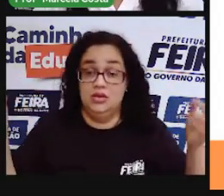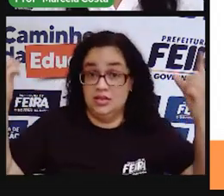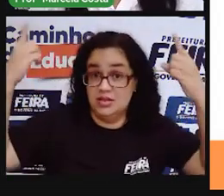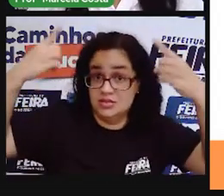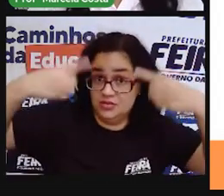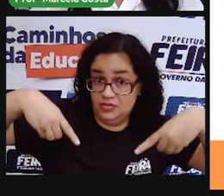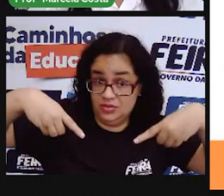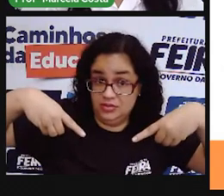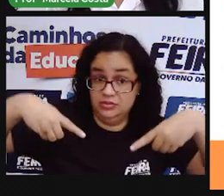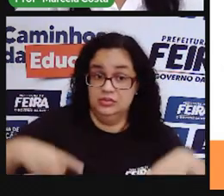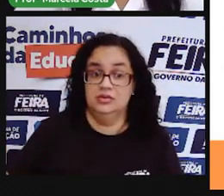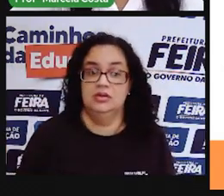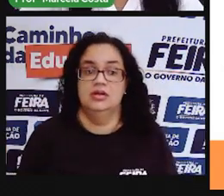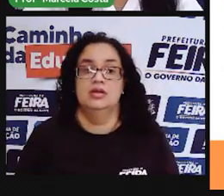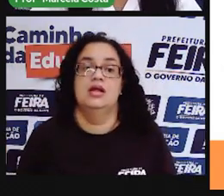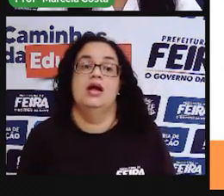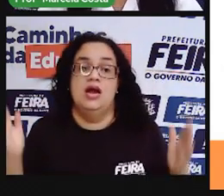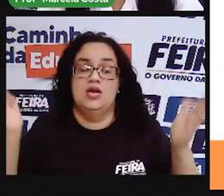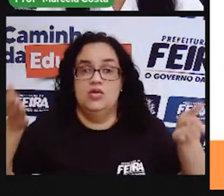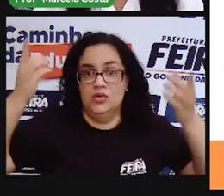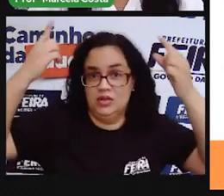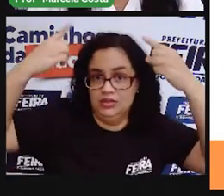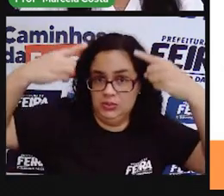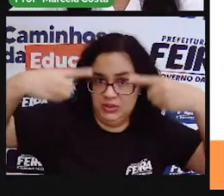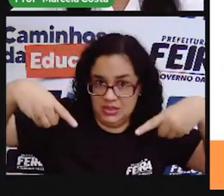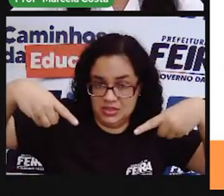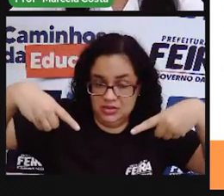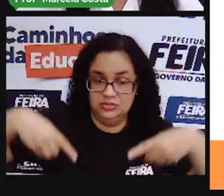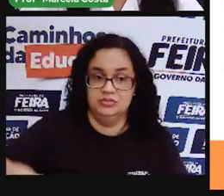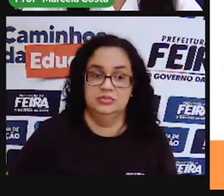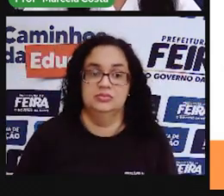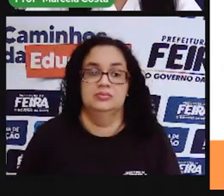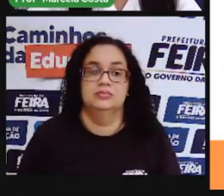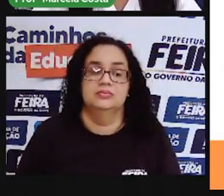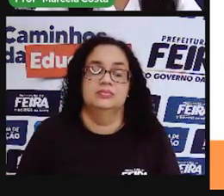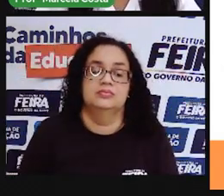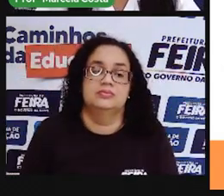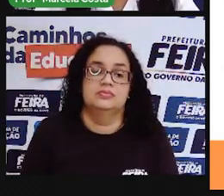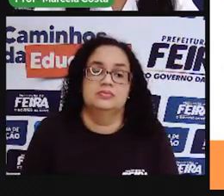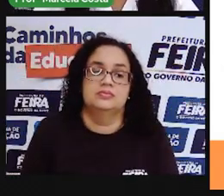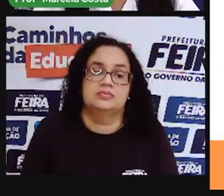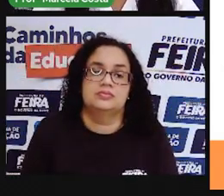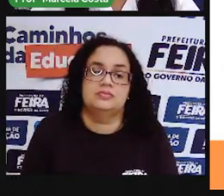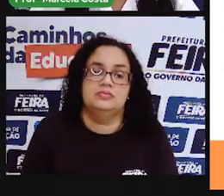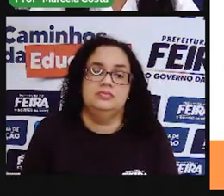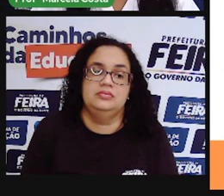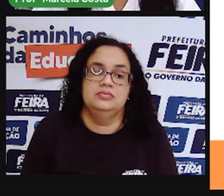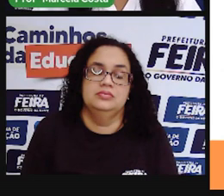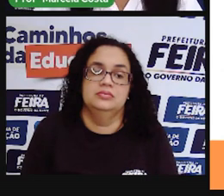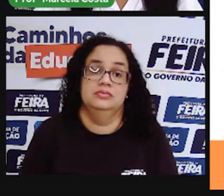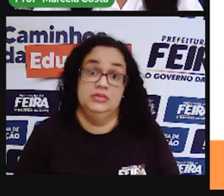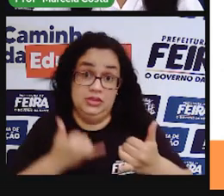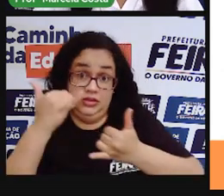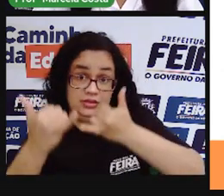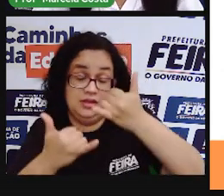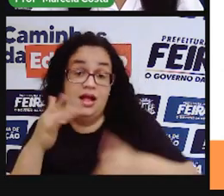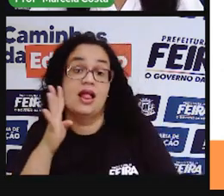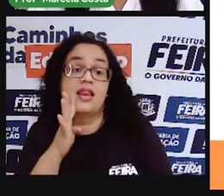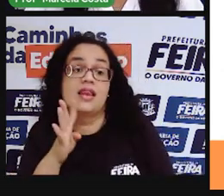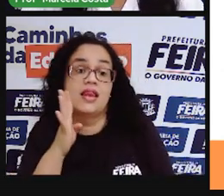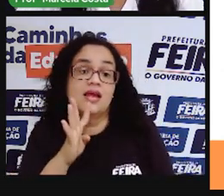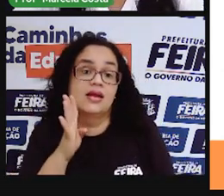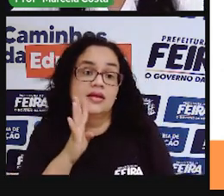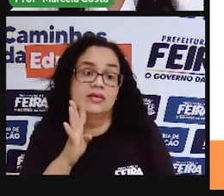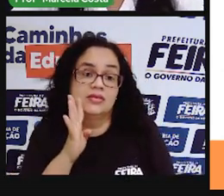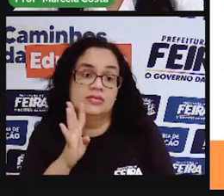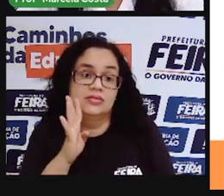Agora, crianças, chegou o momento da nossa aula muito legal, o momento da nossa aula divertida,